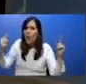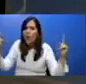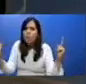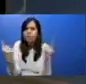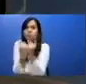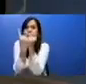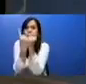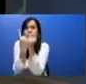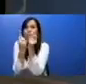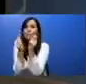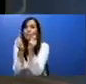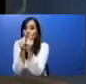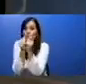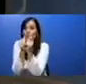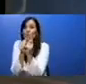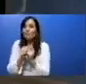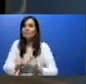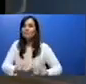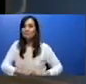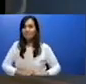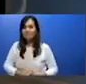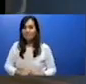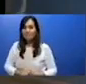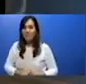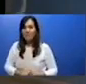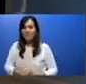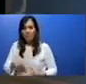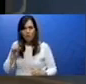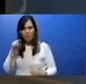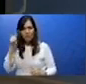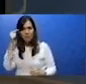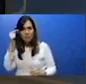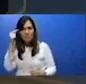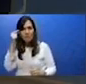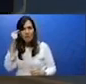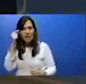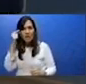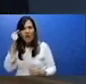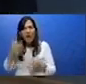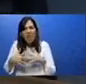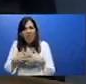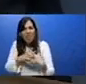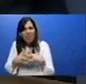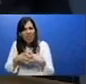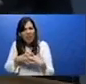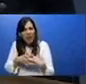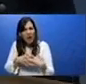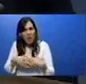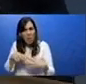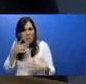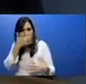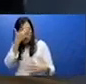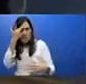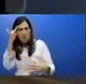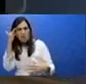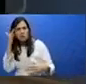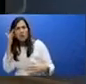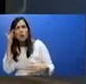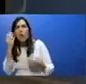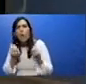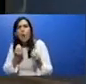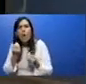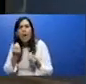caminhavam juntas, né? Talvez você ache estranho que uma pessoa tenha conseguido